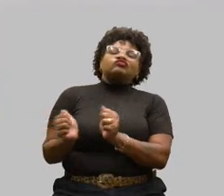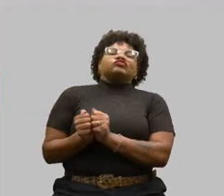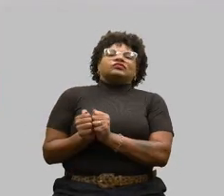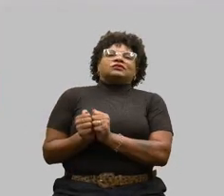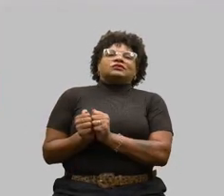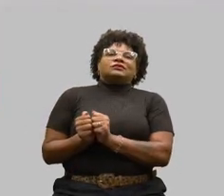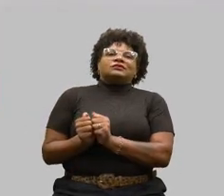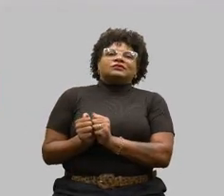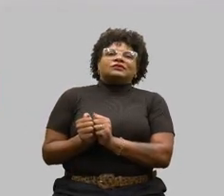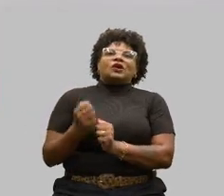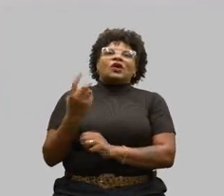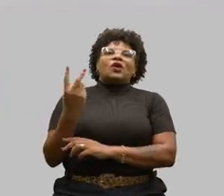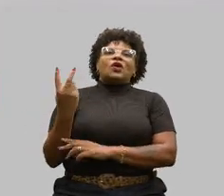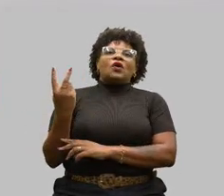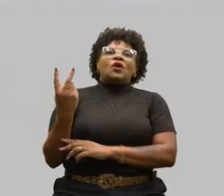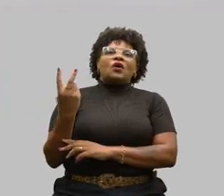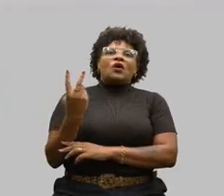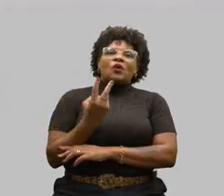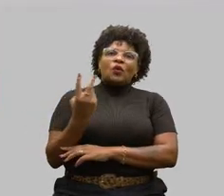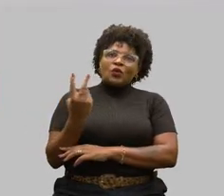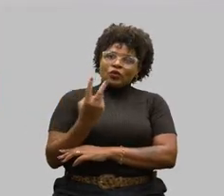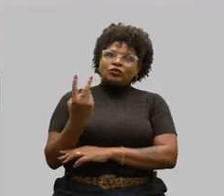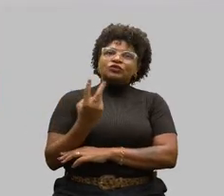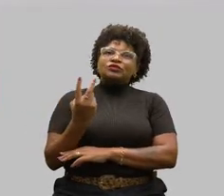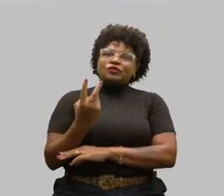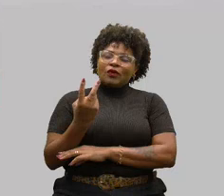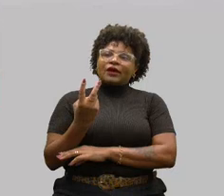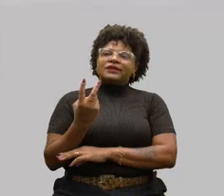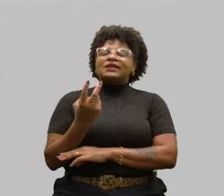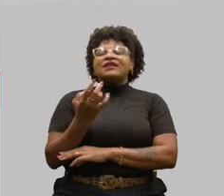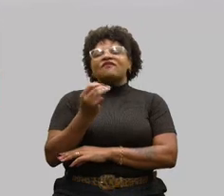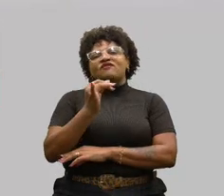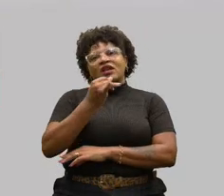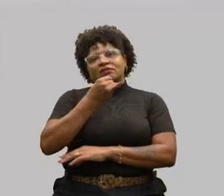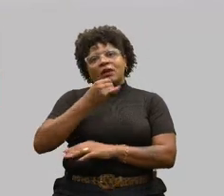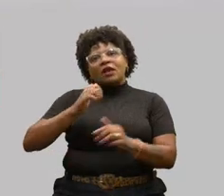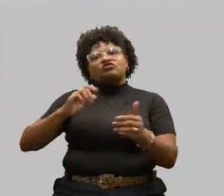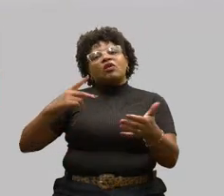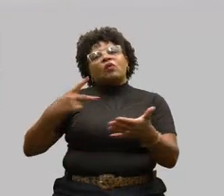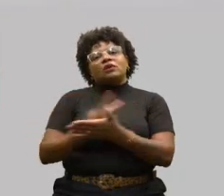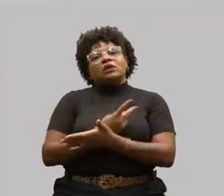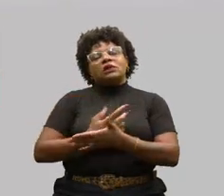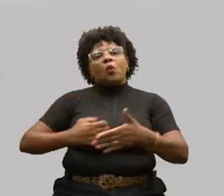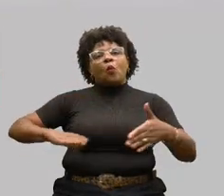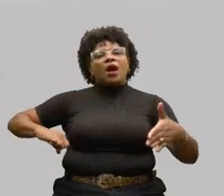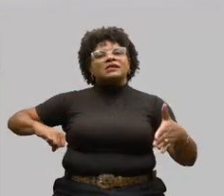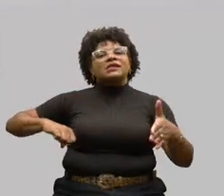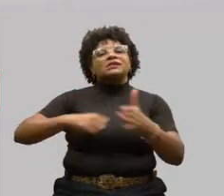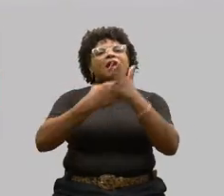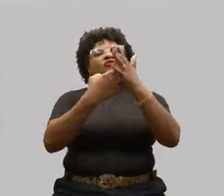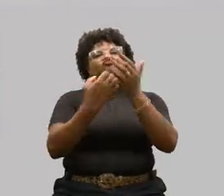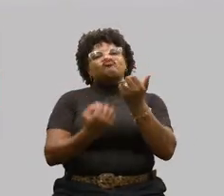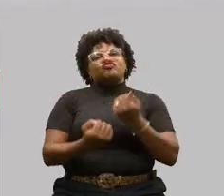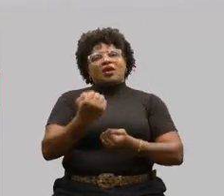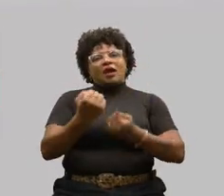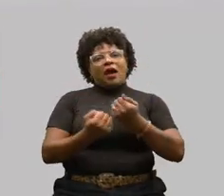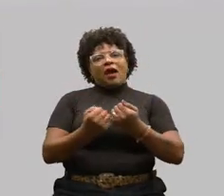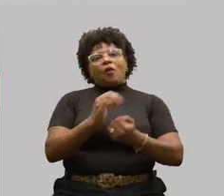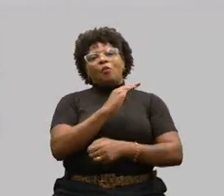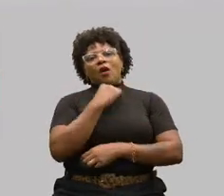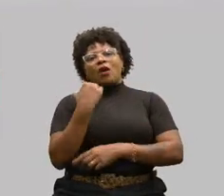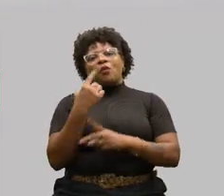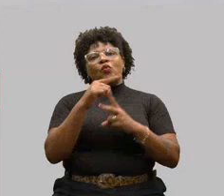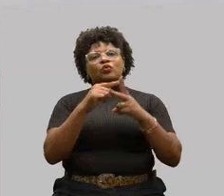descer um carro e matou os dois dentro de casa e eu grávida do Gabriel de três meses quando Gabriel nasceu eu falei Jesus